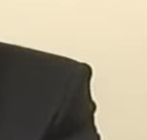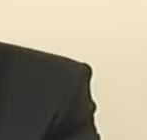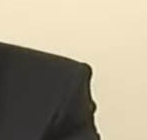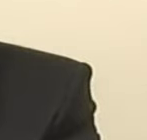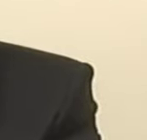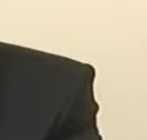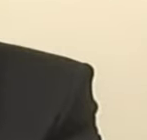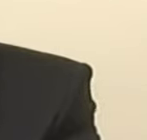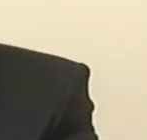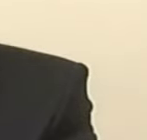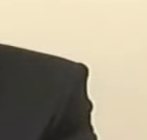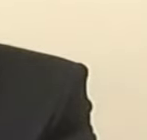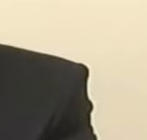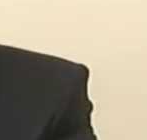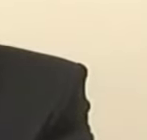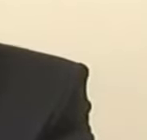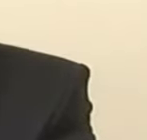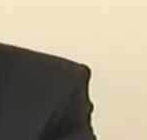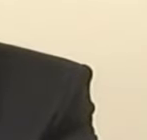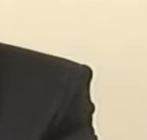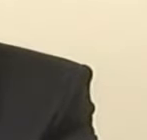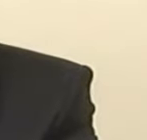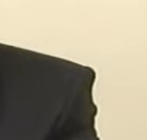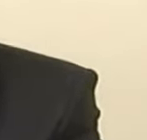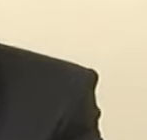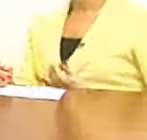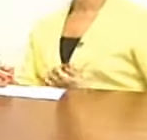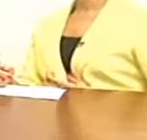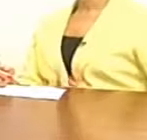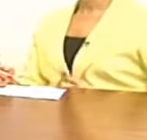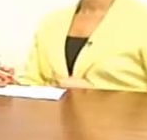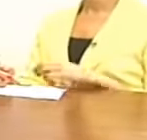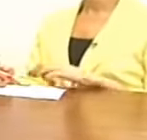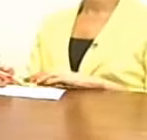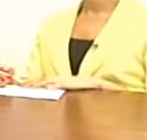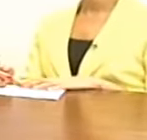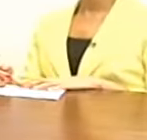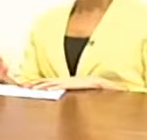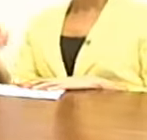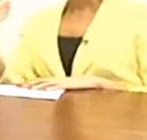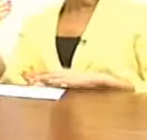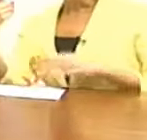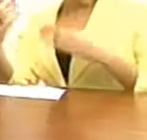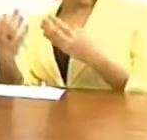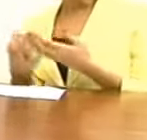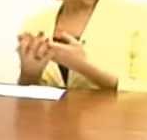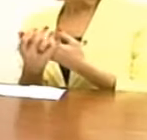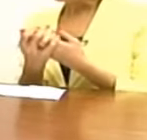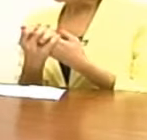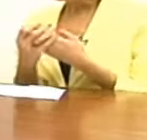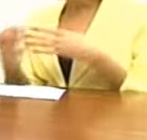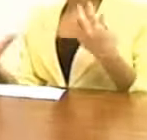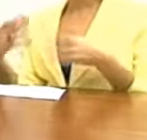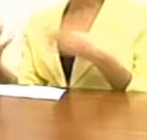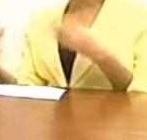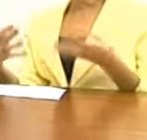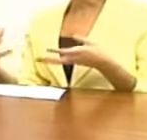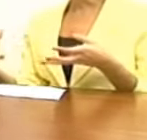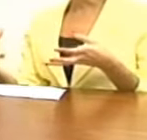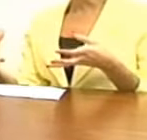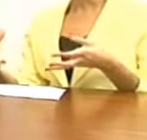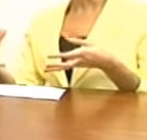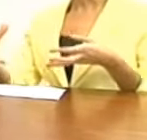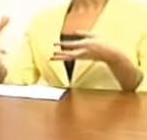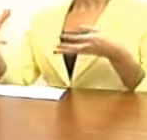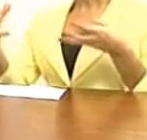bloco, tomem cuidado, vocês estão com muitas atribuições, eu quero ver se vocês vão dar conta de tudo isso. Agora, deputado, um ritmo